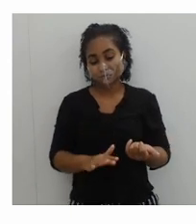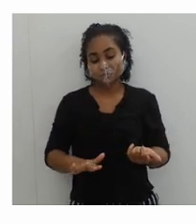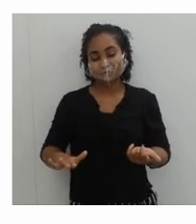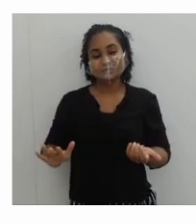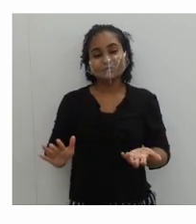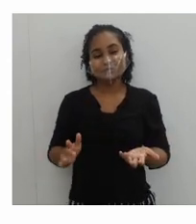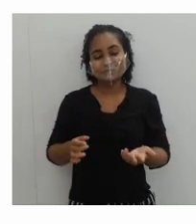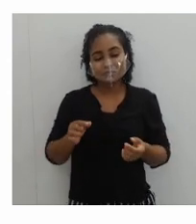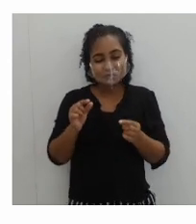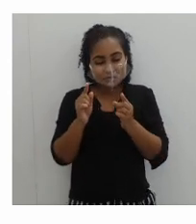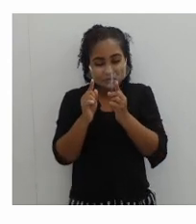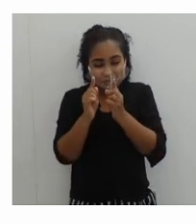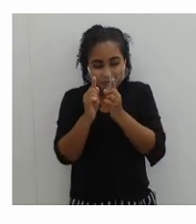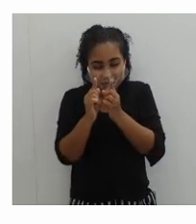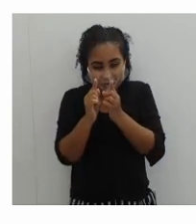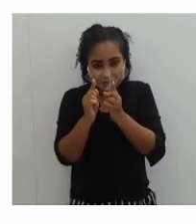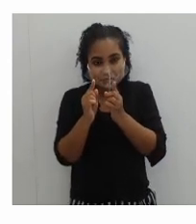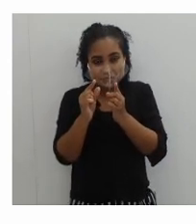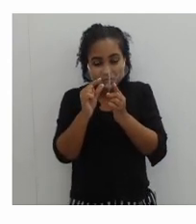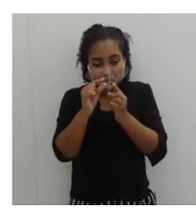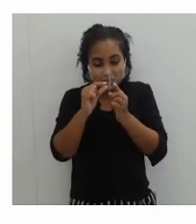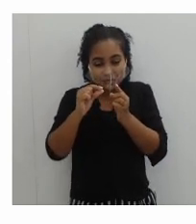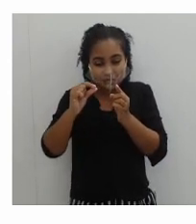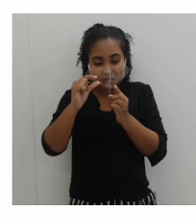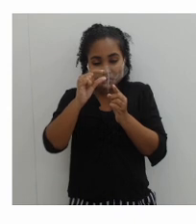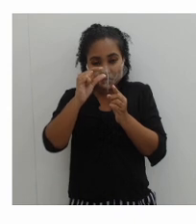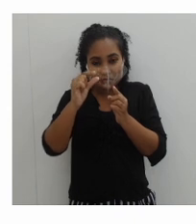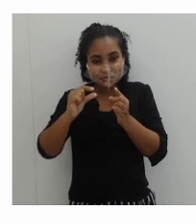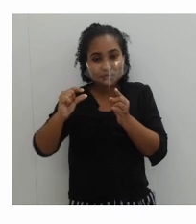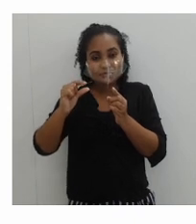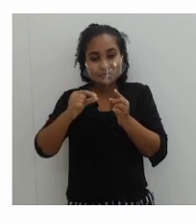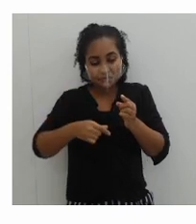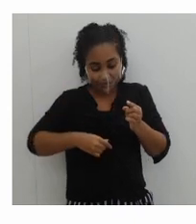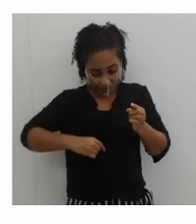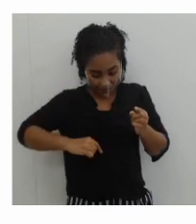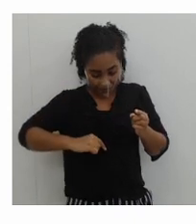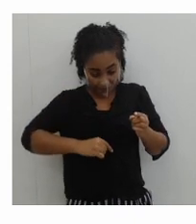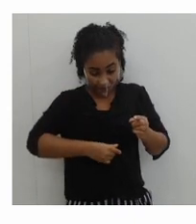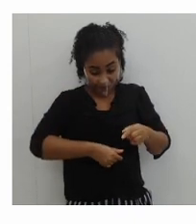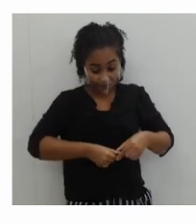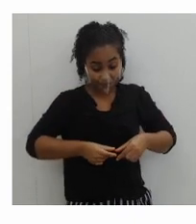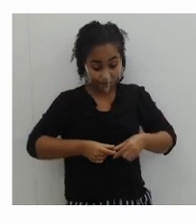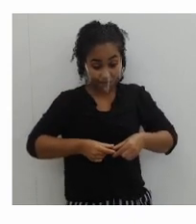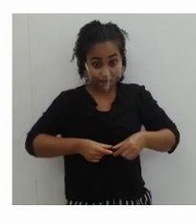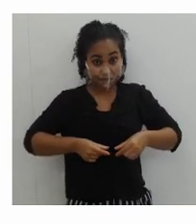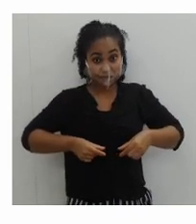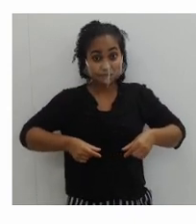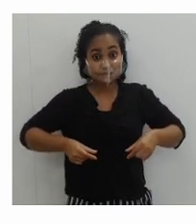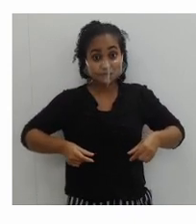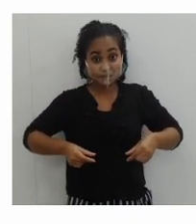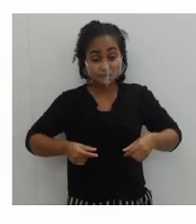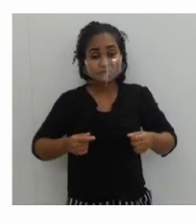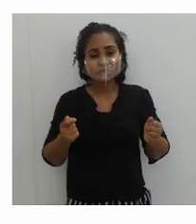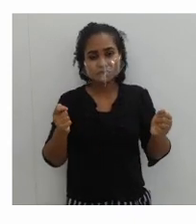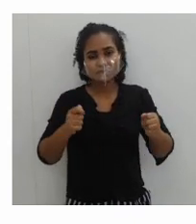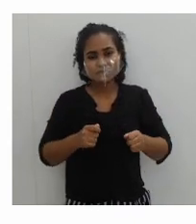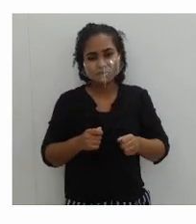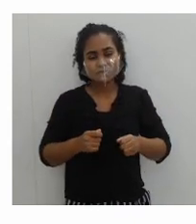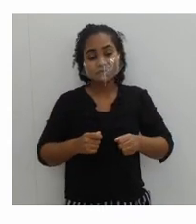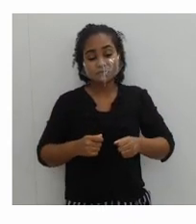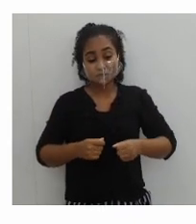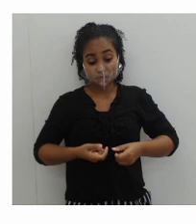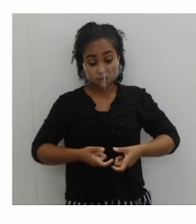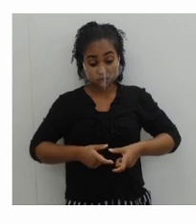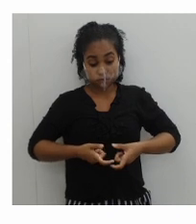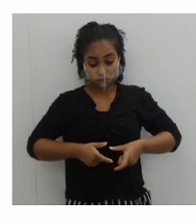criancinhas, né? Crianças e adolescentes do verme, e o verme adulto, macho e fêmea, dentro de você, vai se